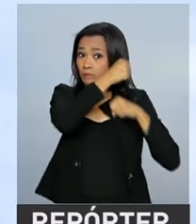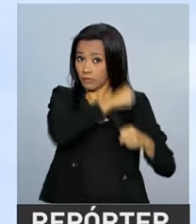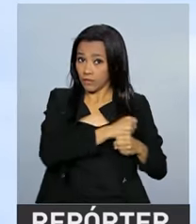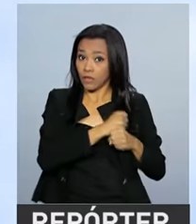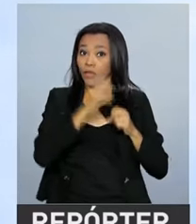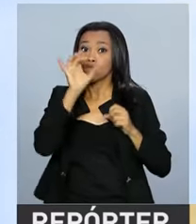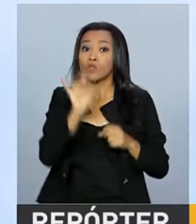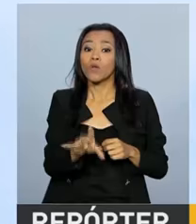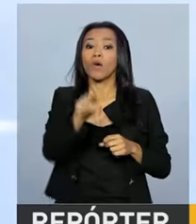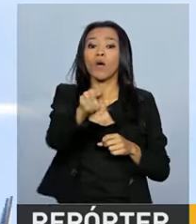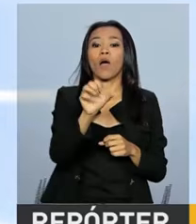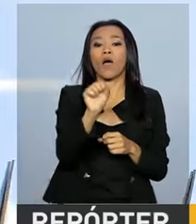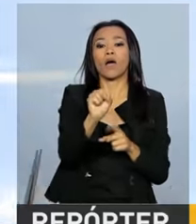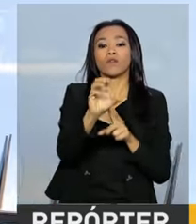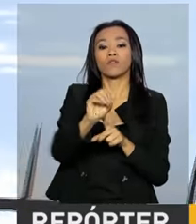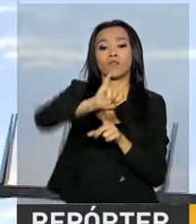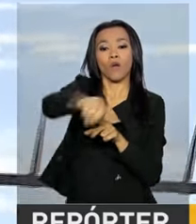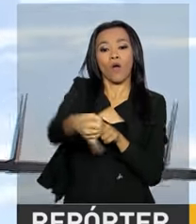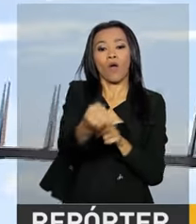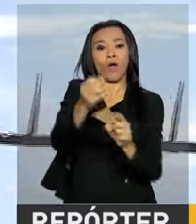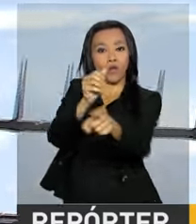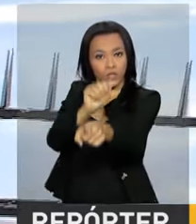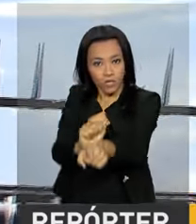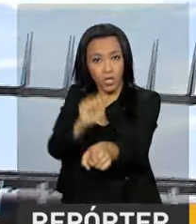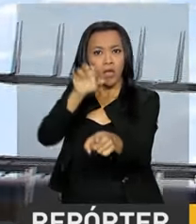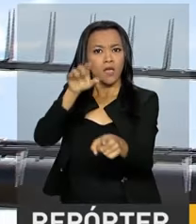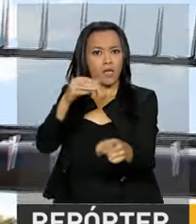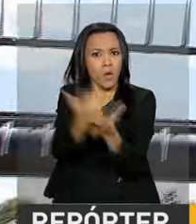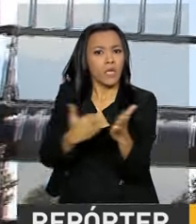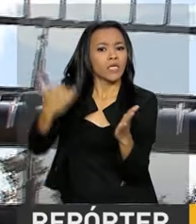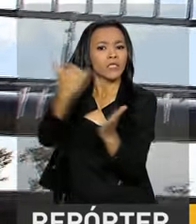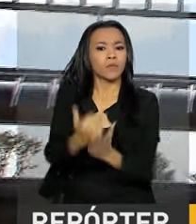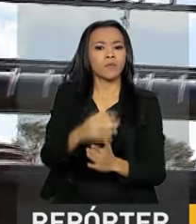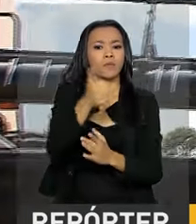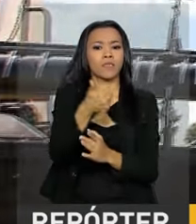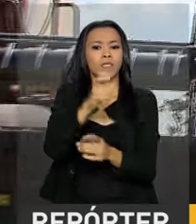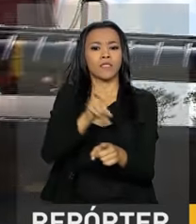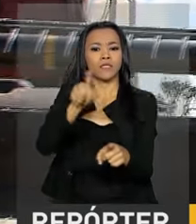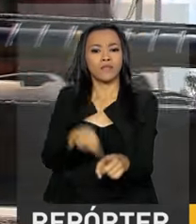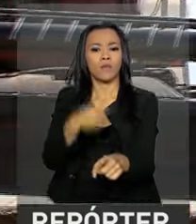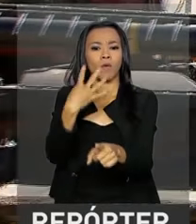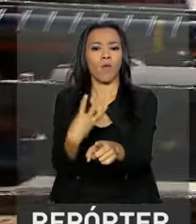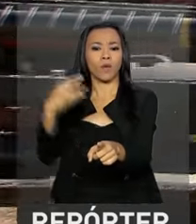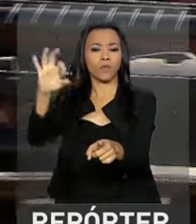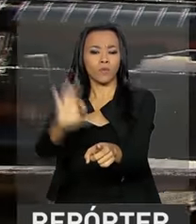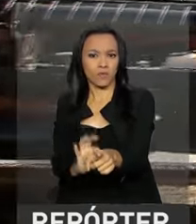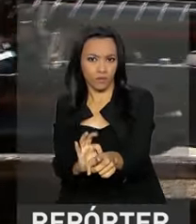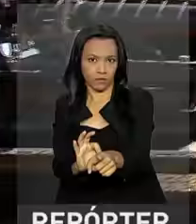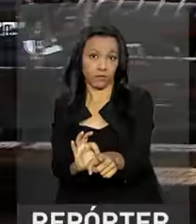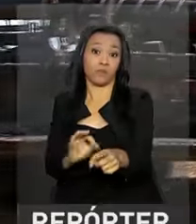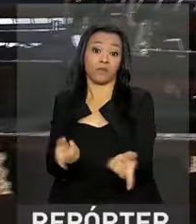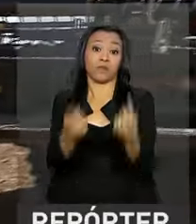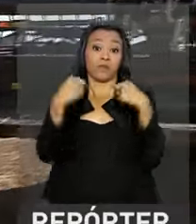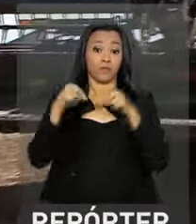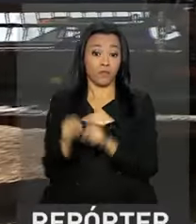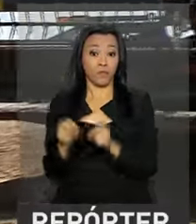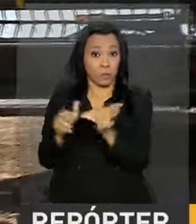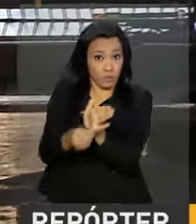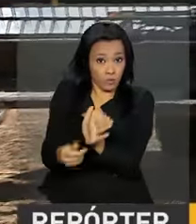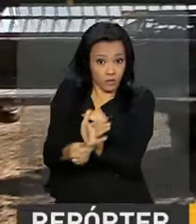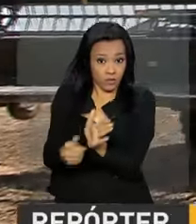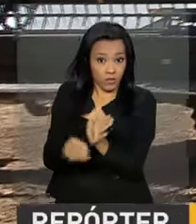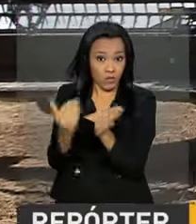com a soja a expectativa de crescimento é de 15,4 por cento na produção no caso do milho